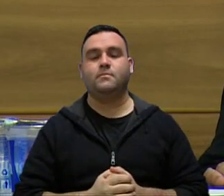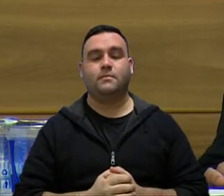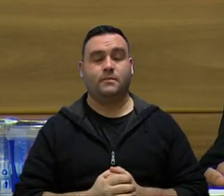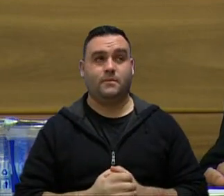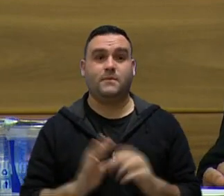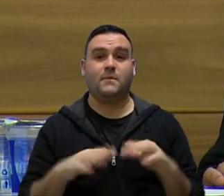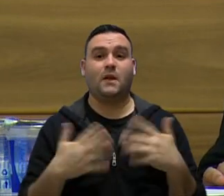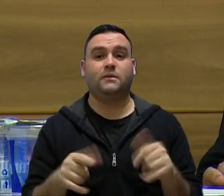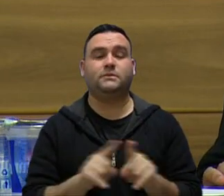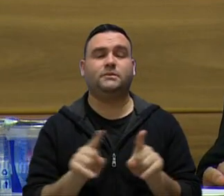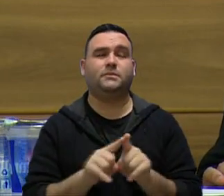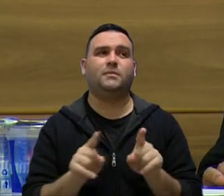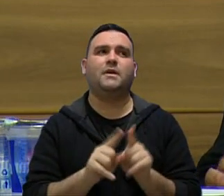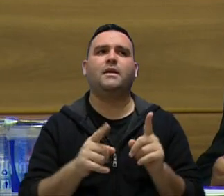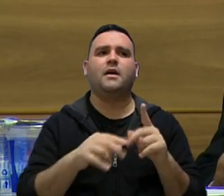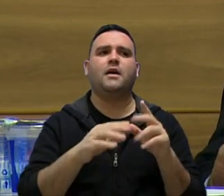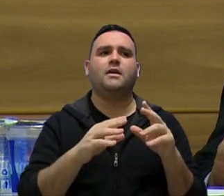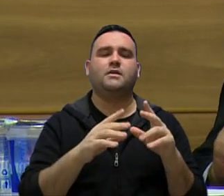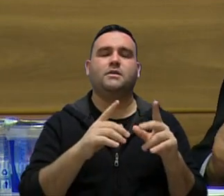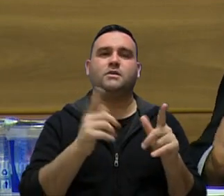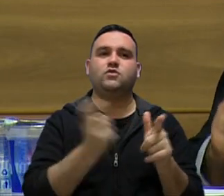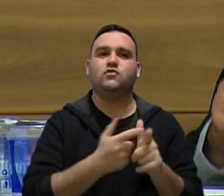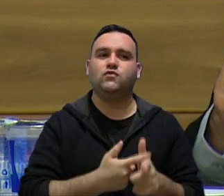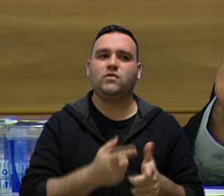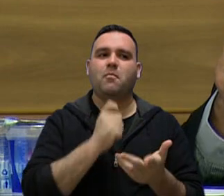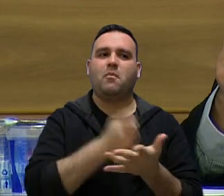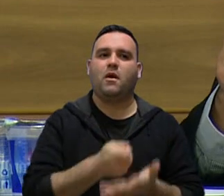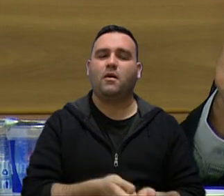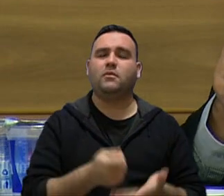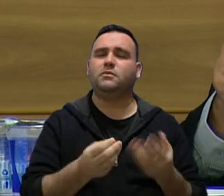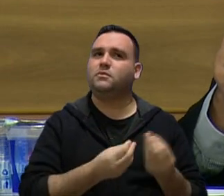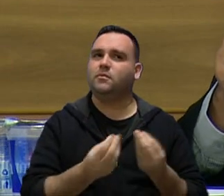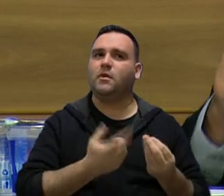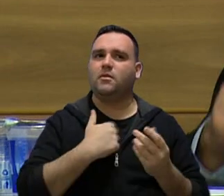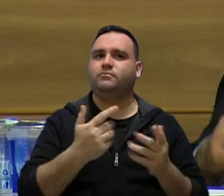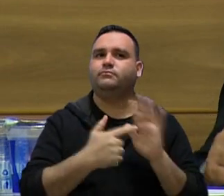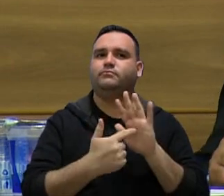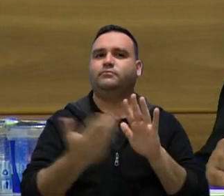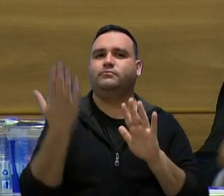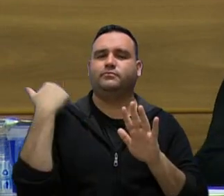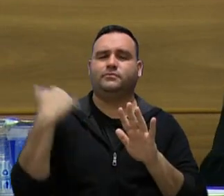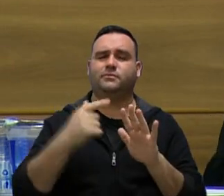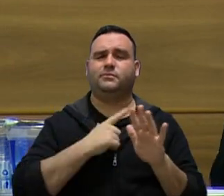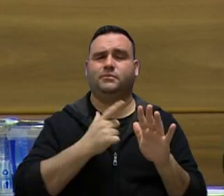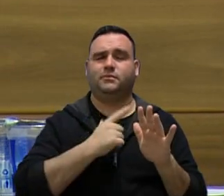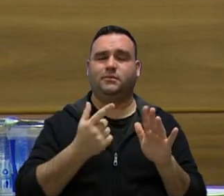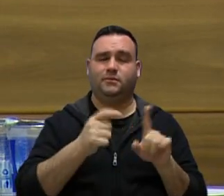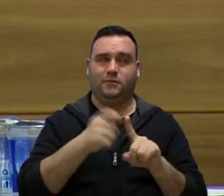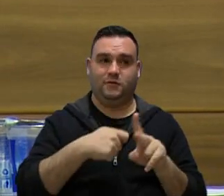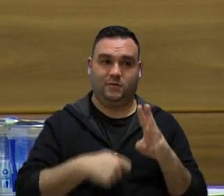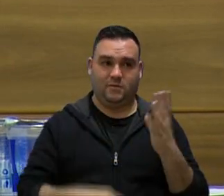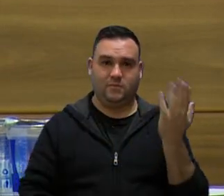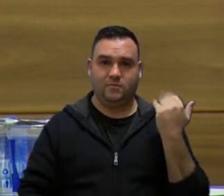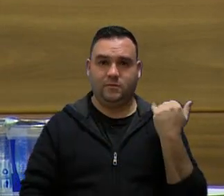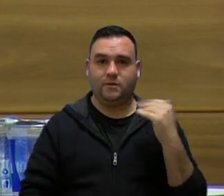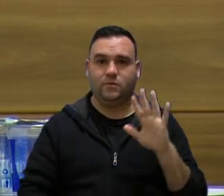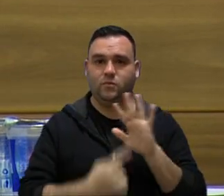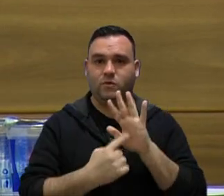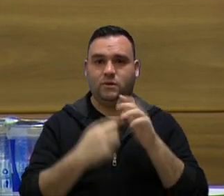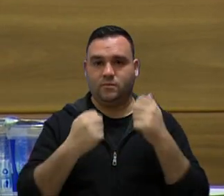e aí o saldo das dívidas inclusive esse sal dos resíduos eu apresentei no no último quadrimestre aqui também